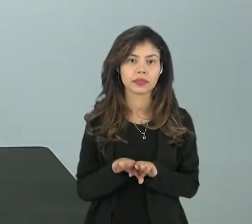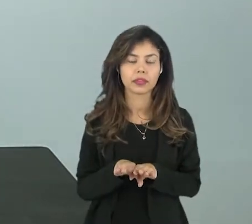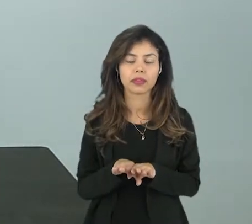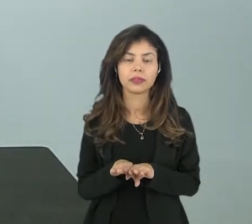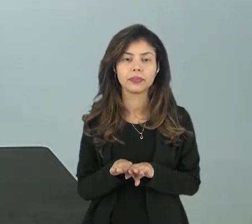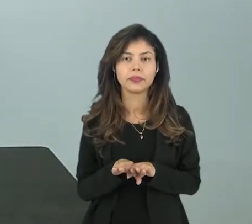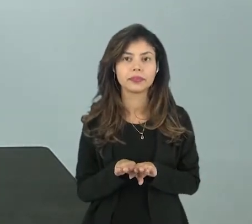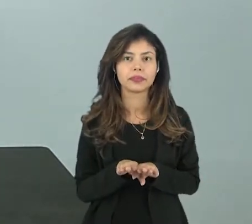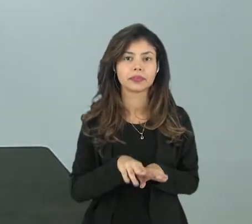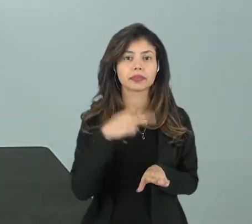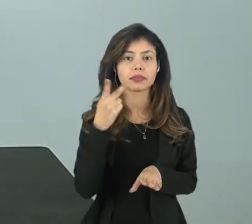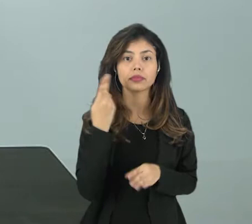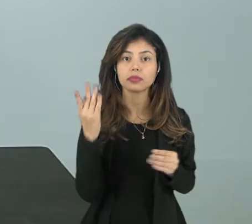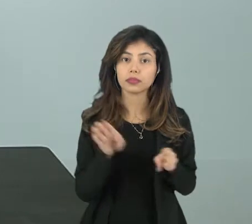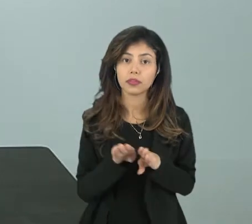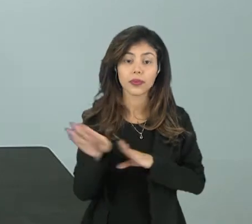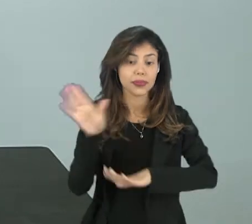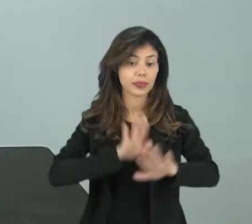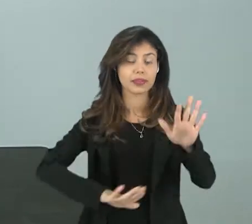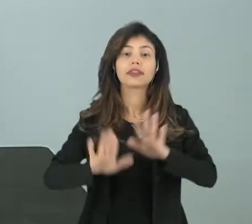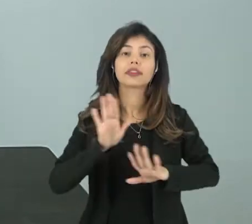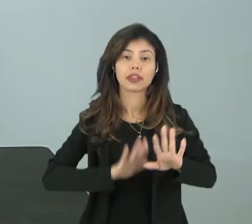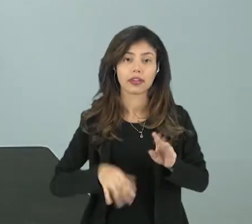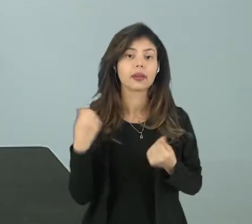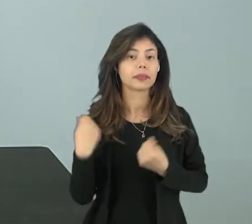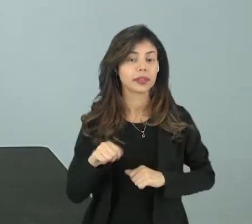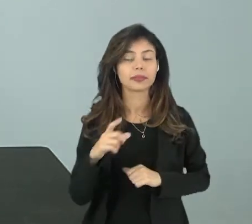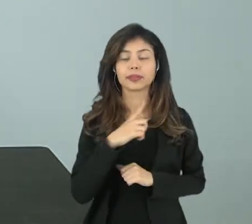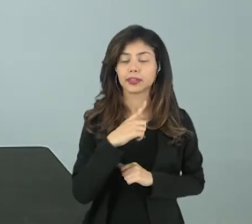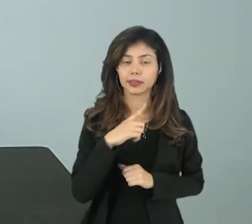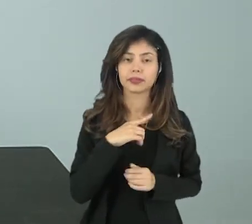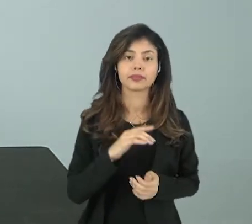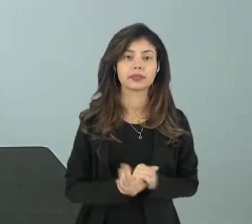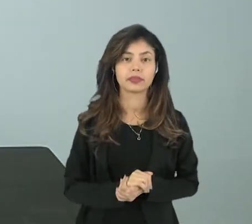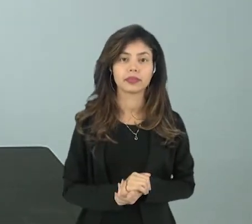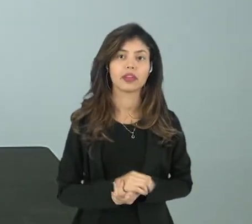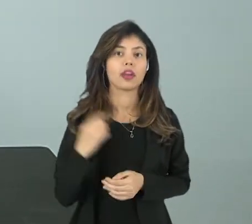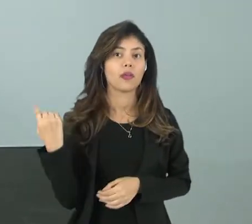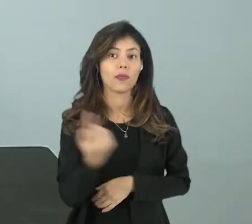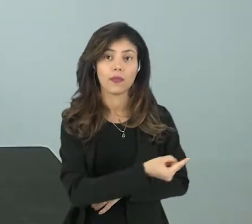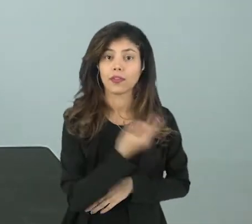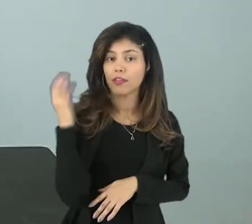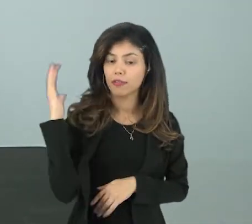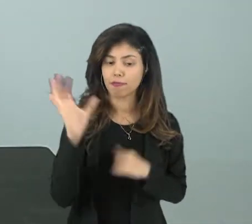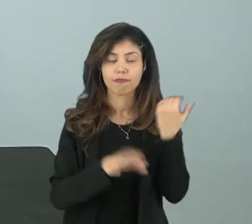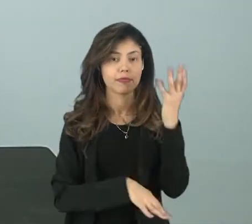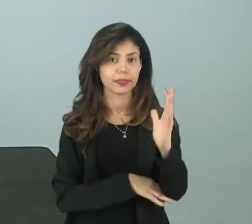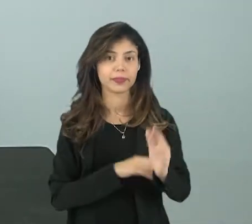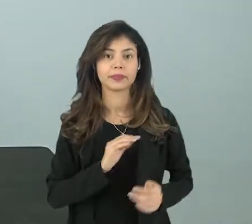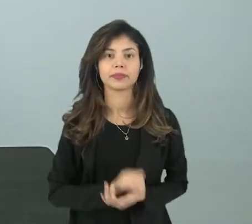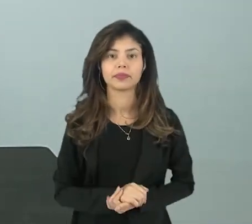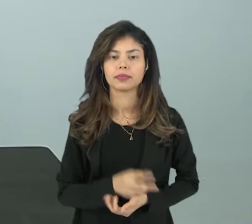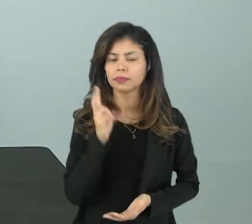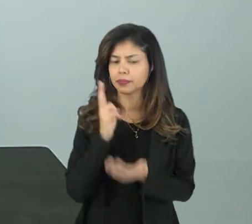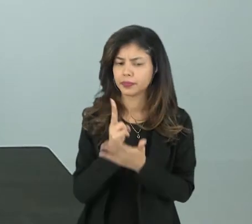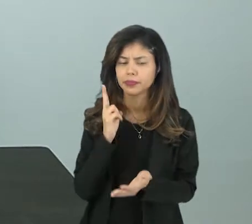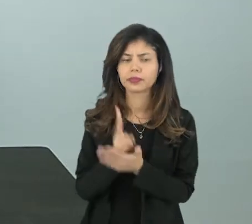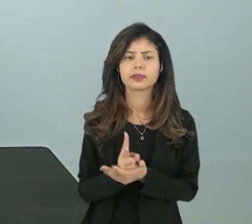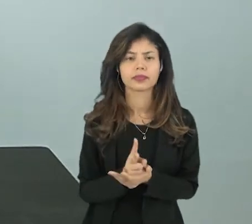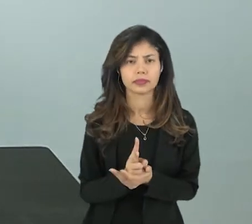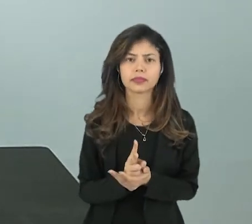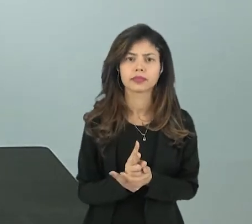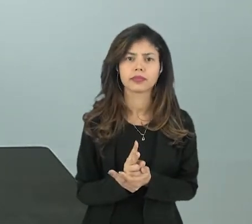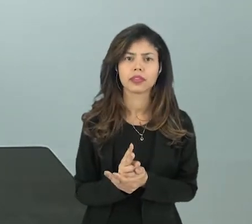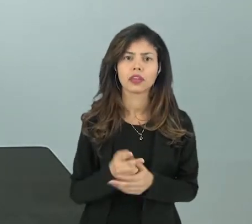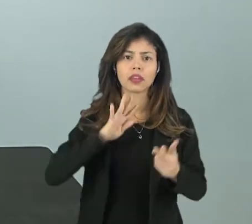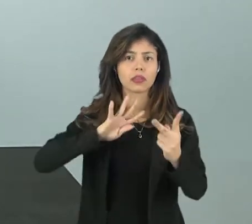E também falamos dos nossos cuidados, que nós devemos ter com a natureza. Sempre, sempre, nós falamos